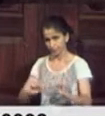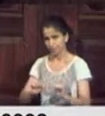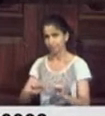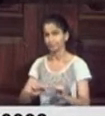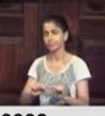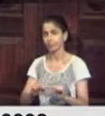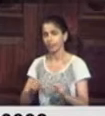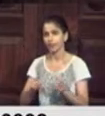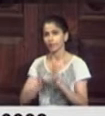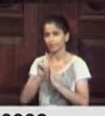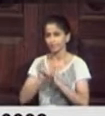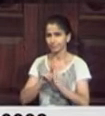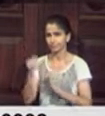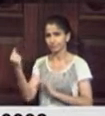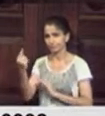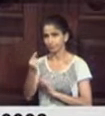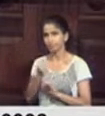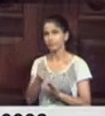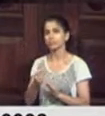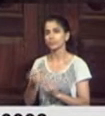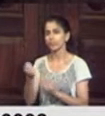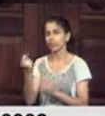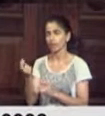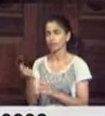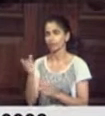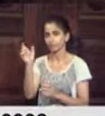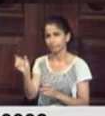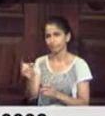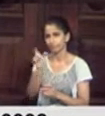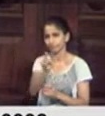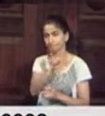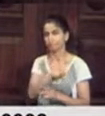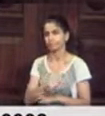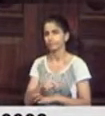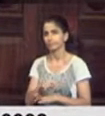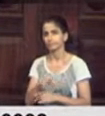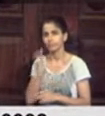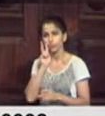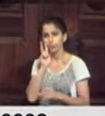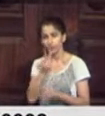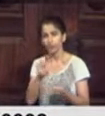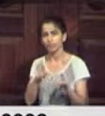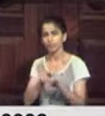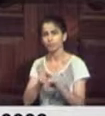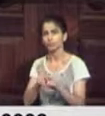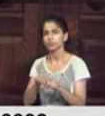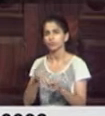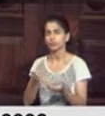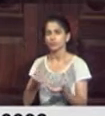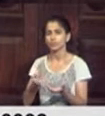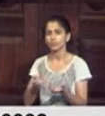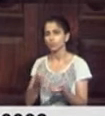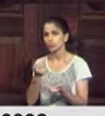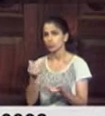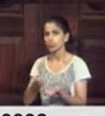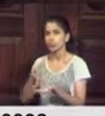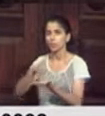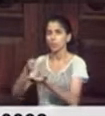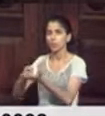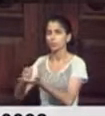já sabemos, mas agora está atestado pela lei encaminhada para cá no orçamento do ano que